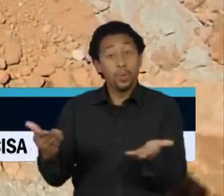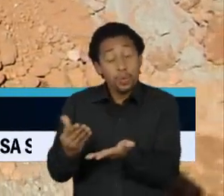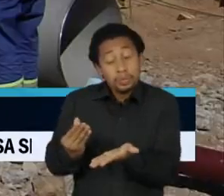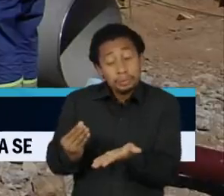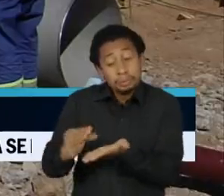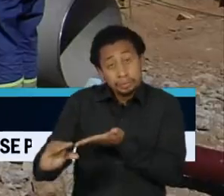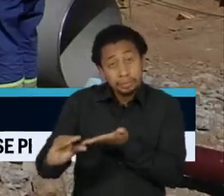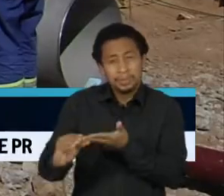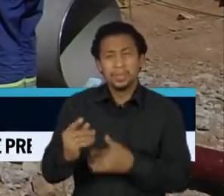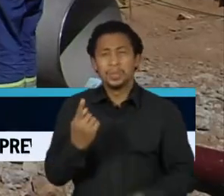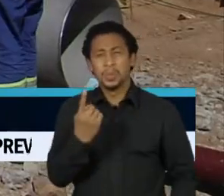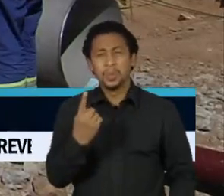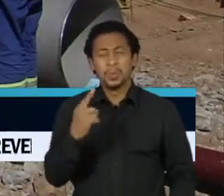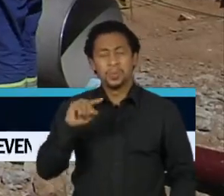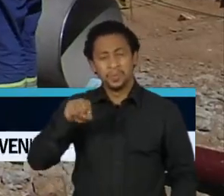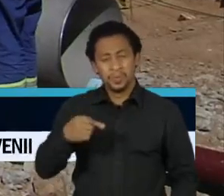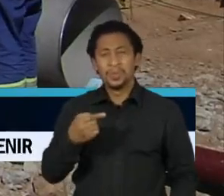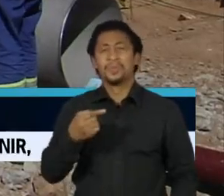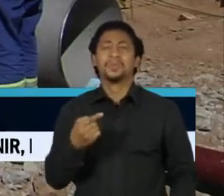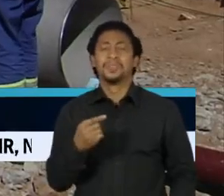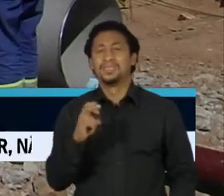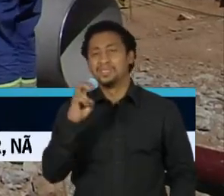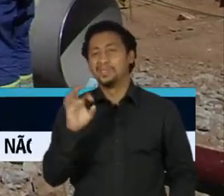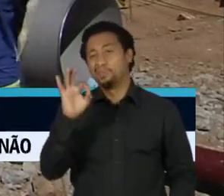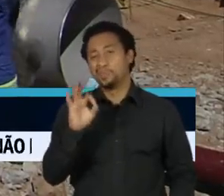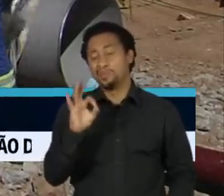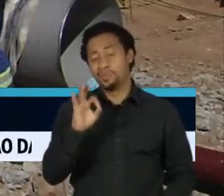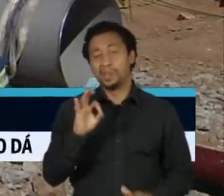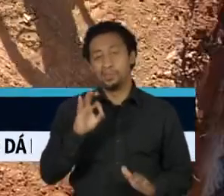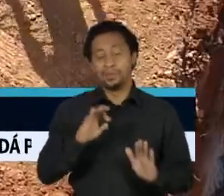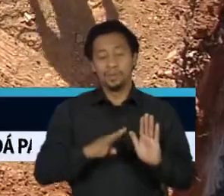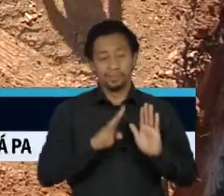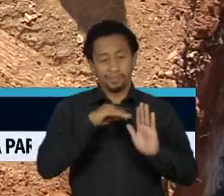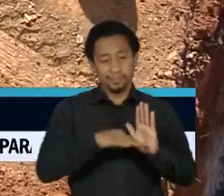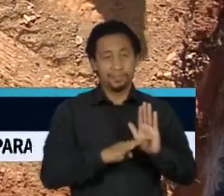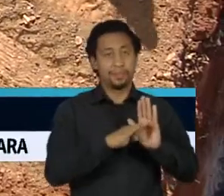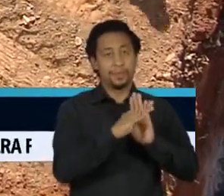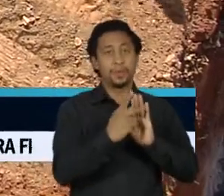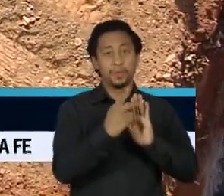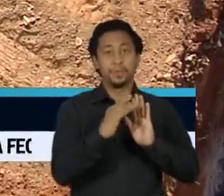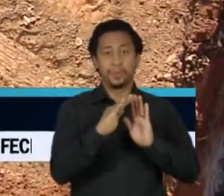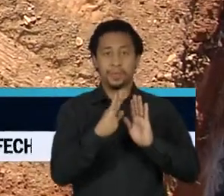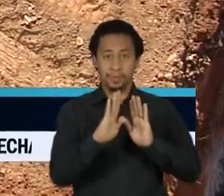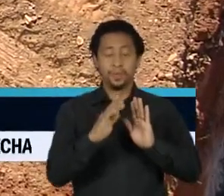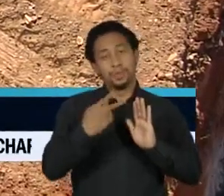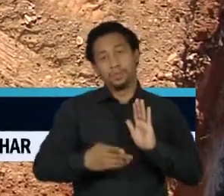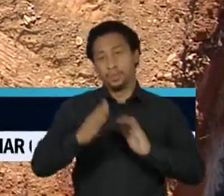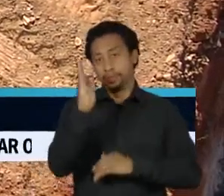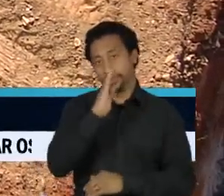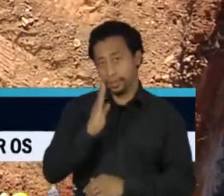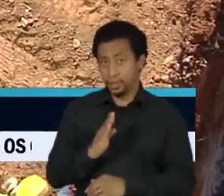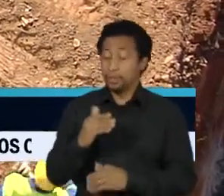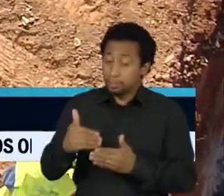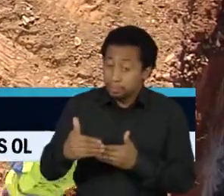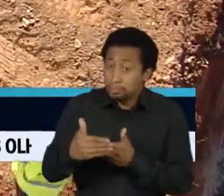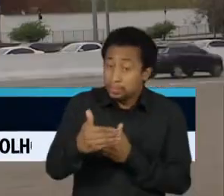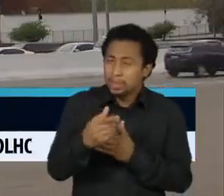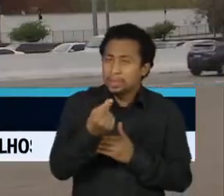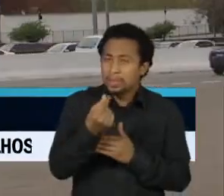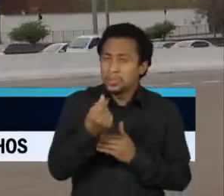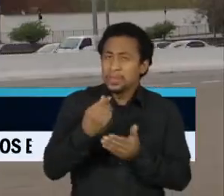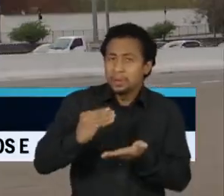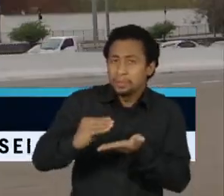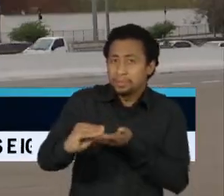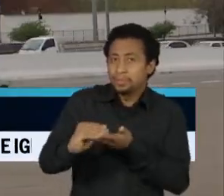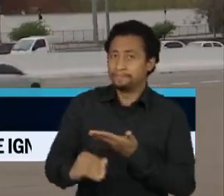a menos de 0,5% do produto interno bruto. Ao incluir o setor privado, a cifra aumenta um pouco. No ano passado foi